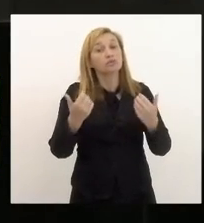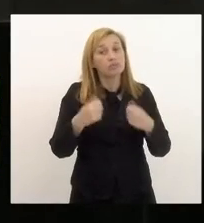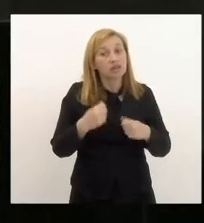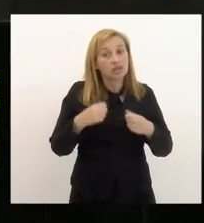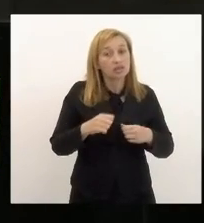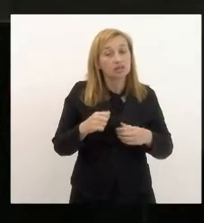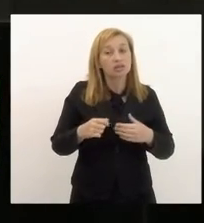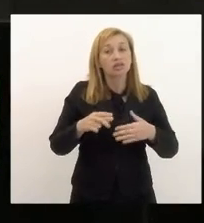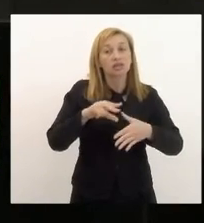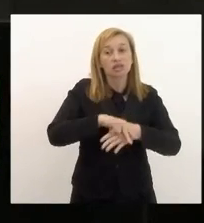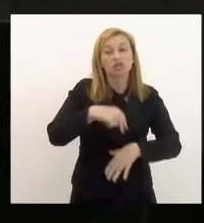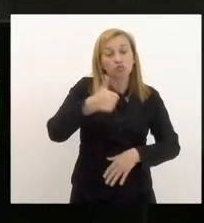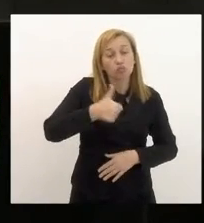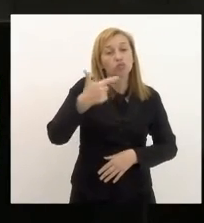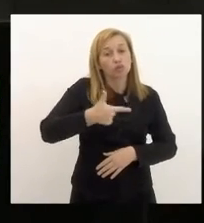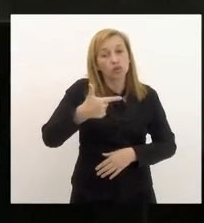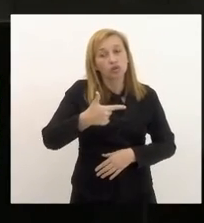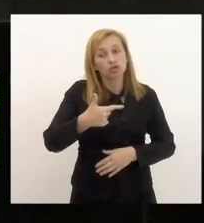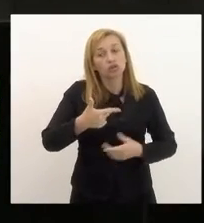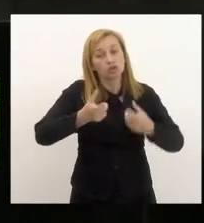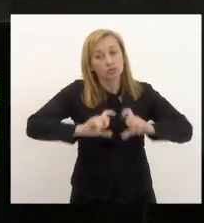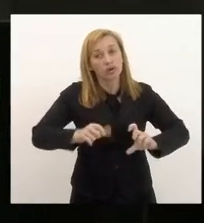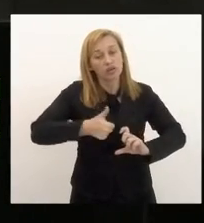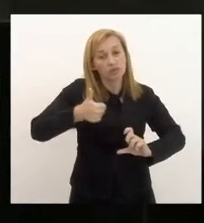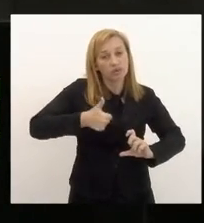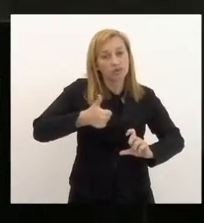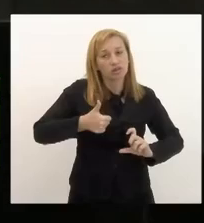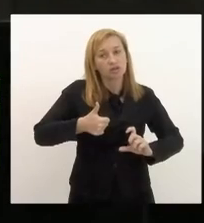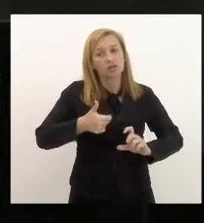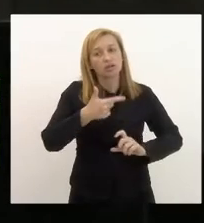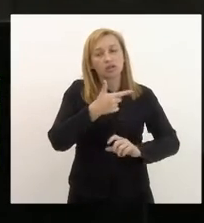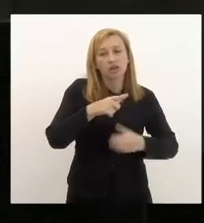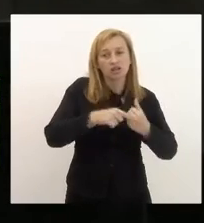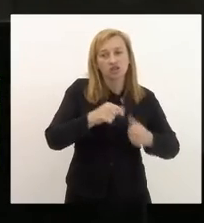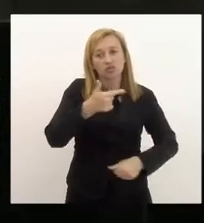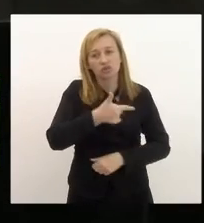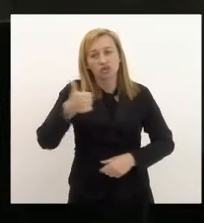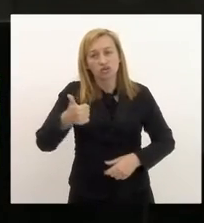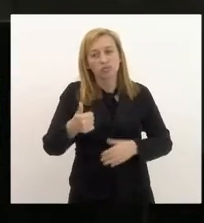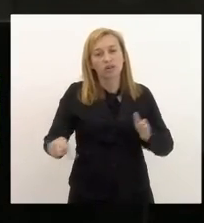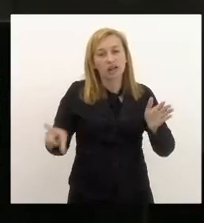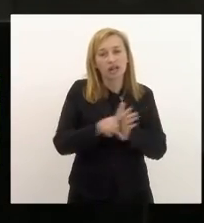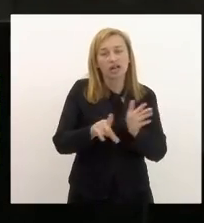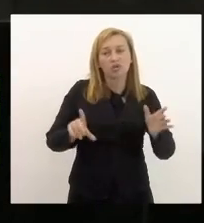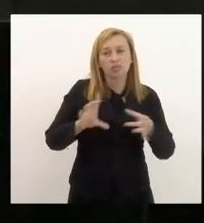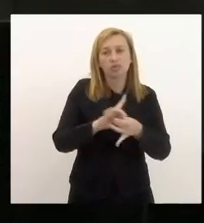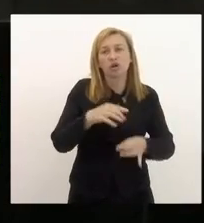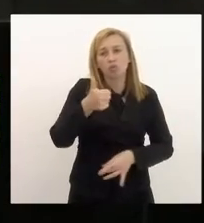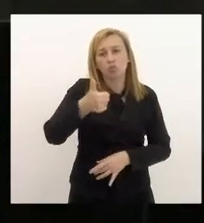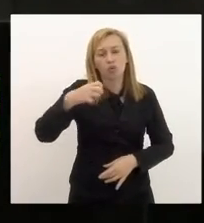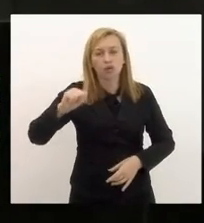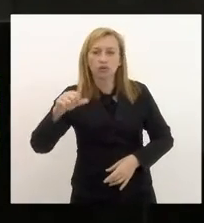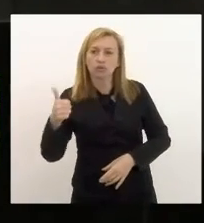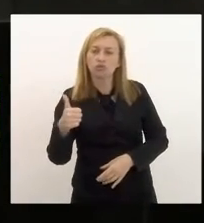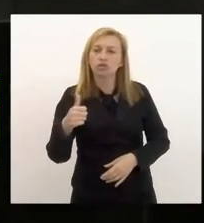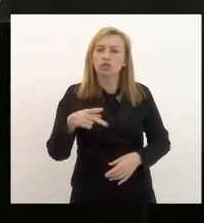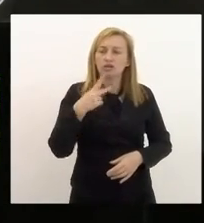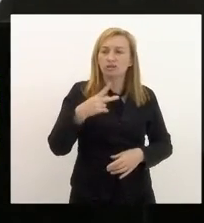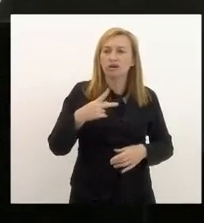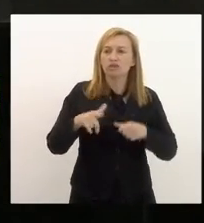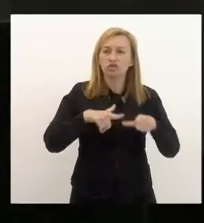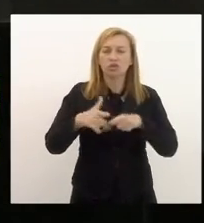5100 seus 12 indo para os primeiros artigos 21 pela lei complementar 118 1 que trata dos